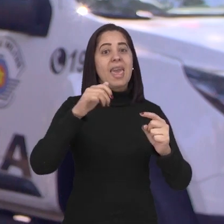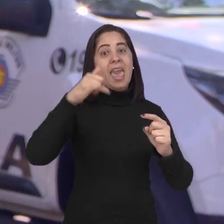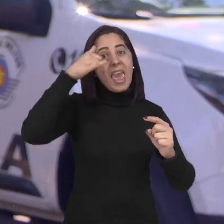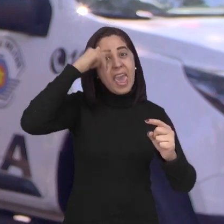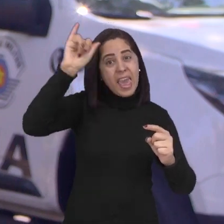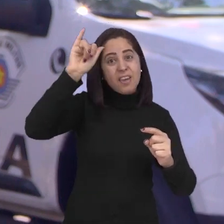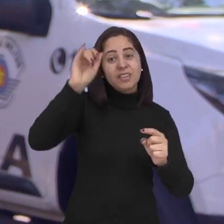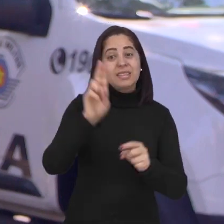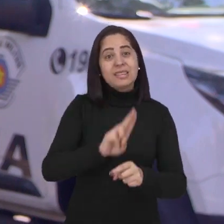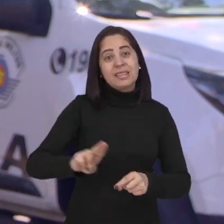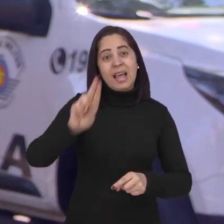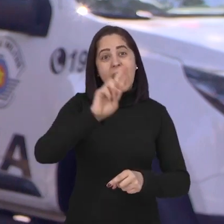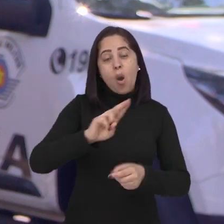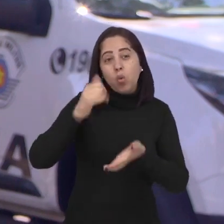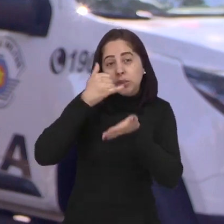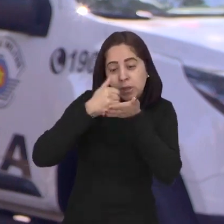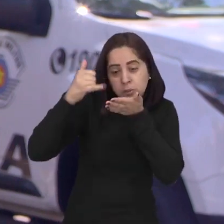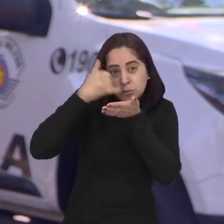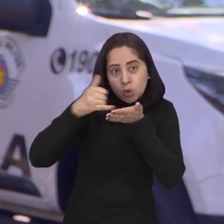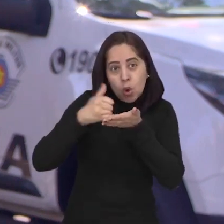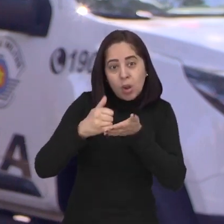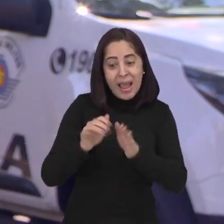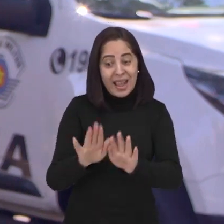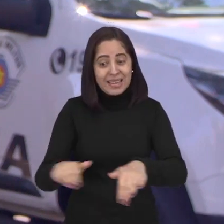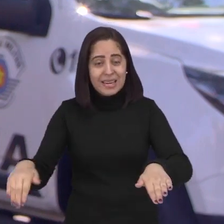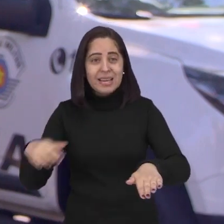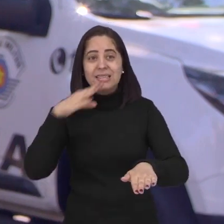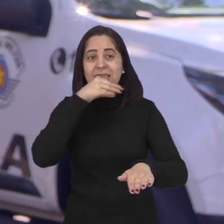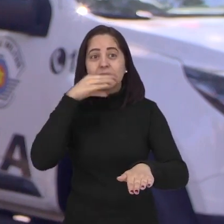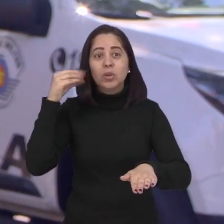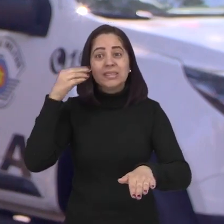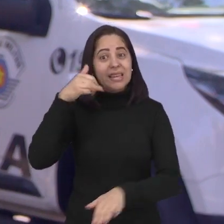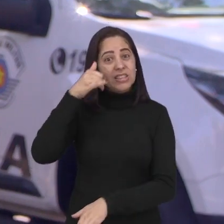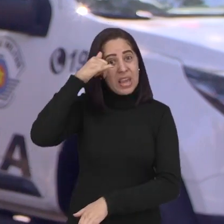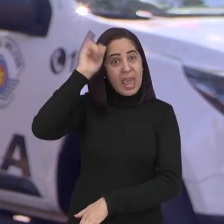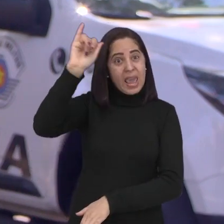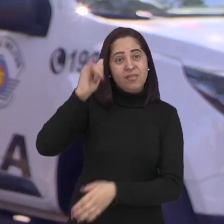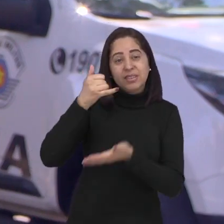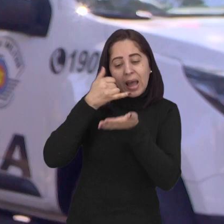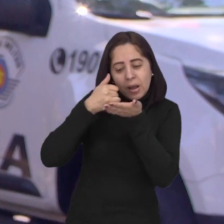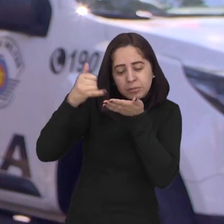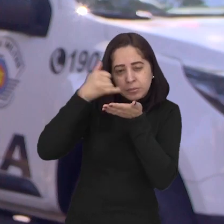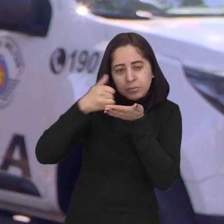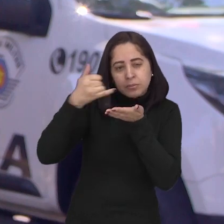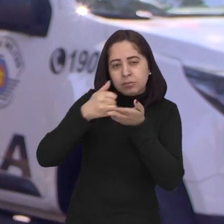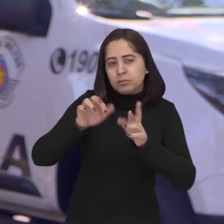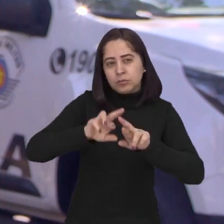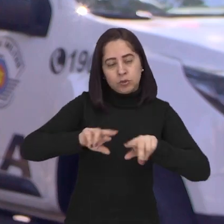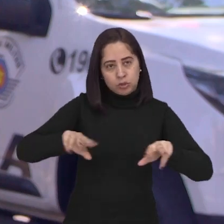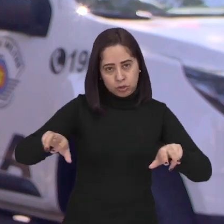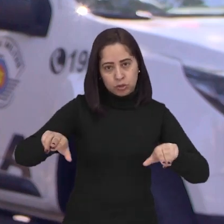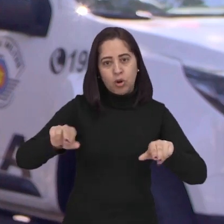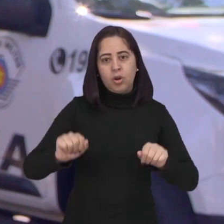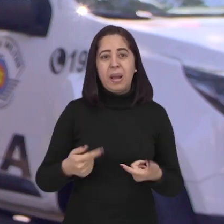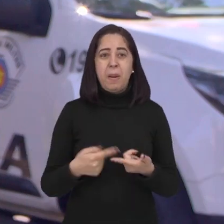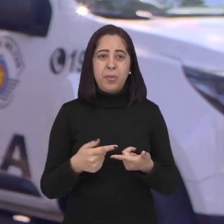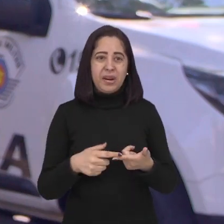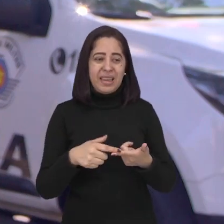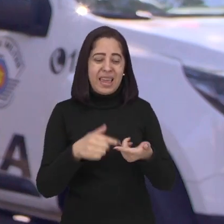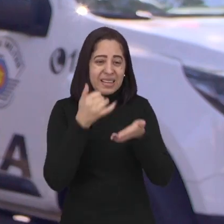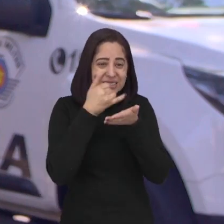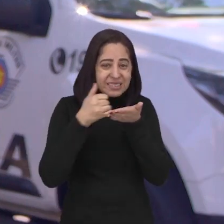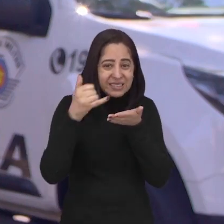prevenir, né? Trazer um conhecimento para o jovem, para o adolescente, para a criança, prevenir o acesso a essa área das drogas, que é uma